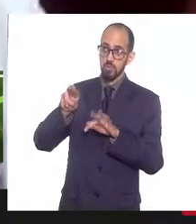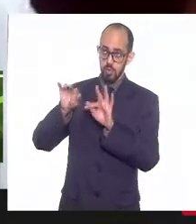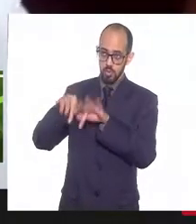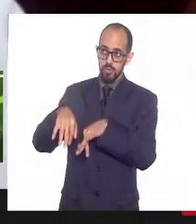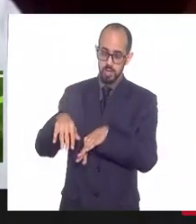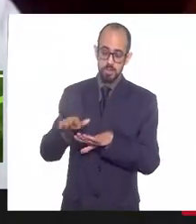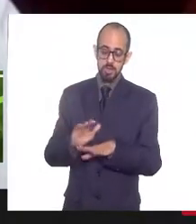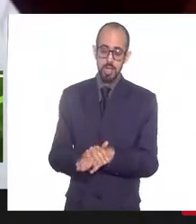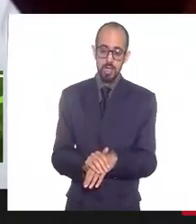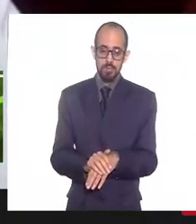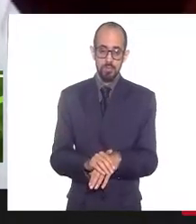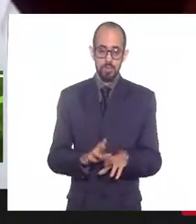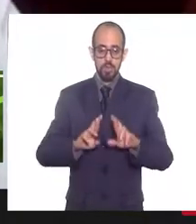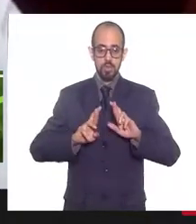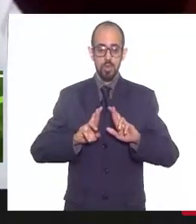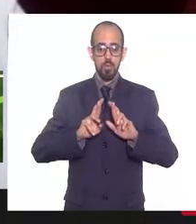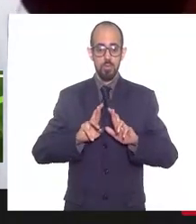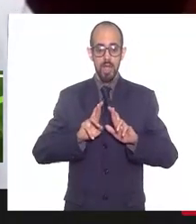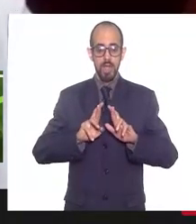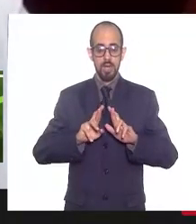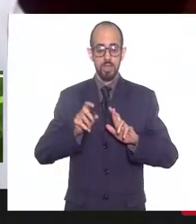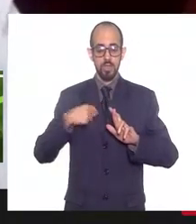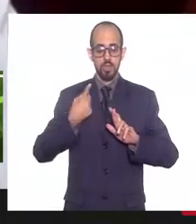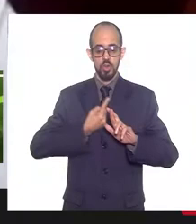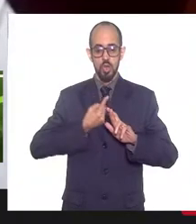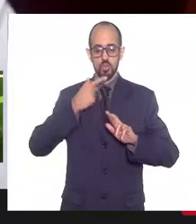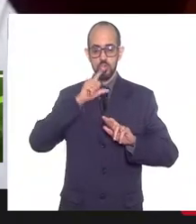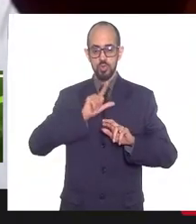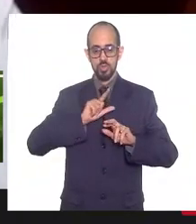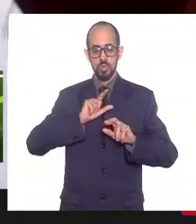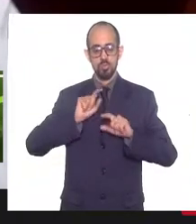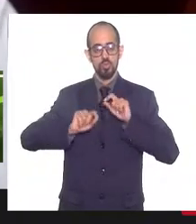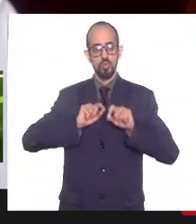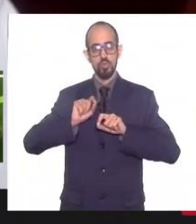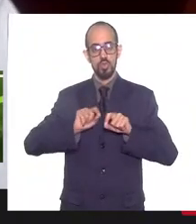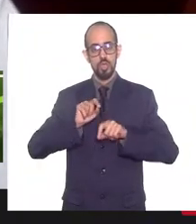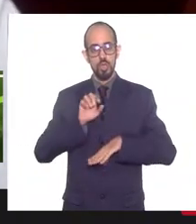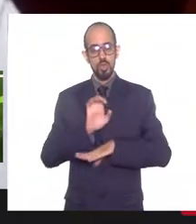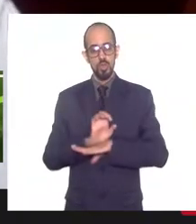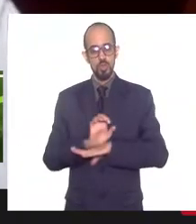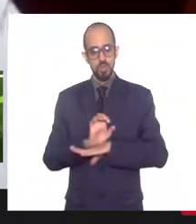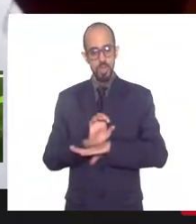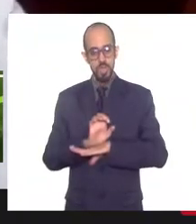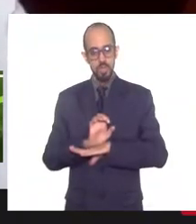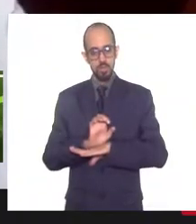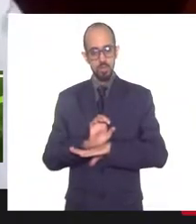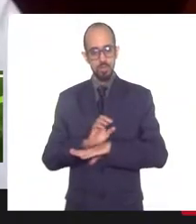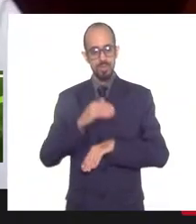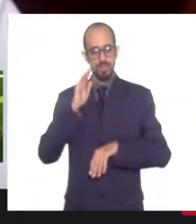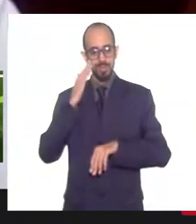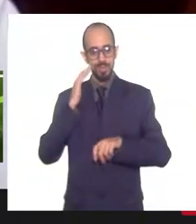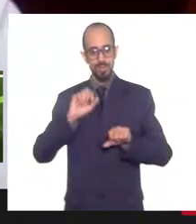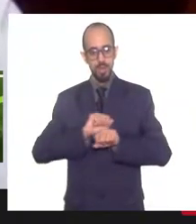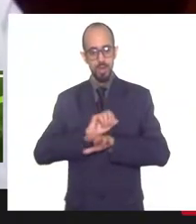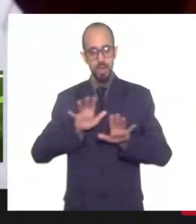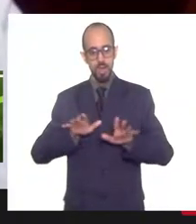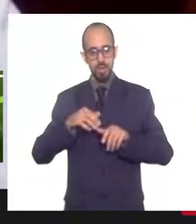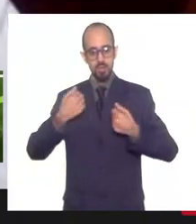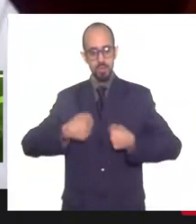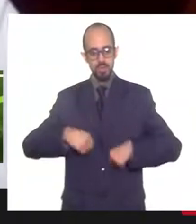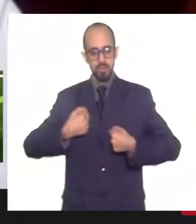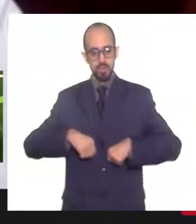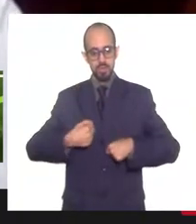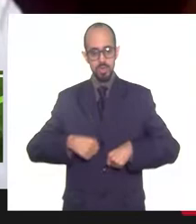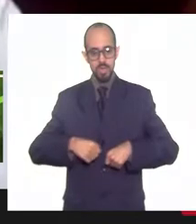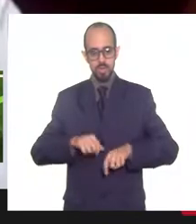Espero que a gente consiga fazer com que o Estado entenda a